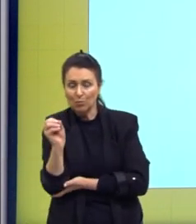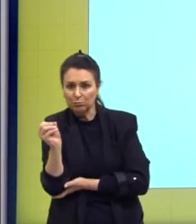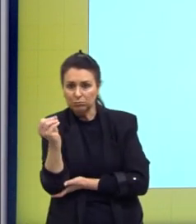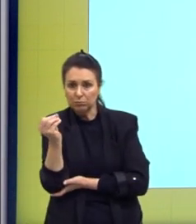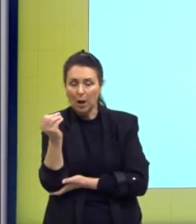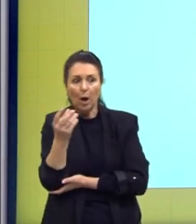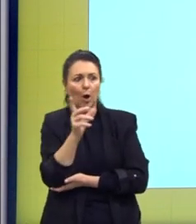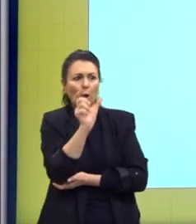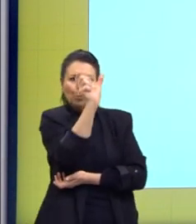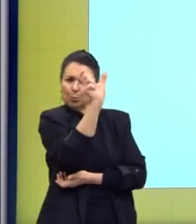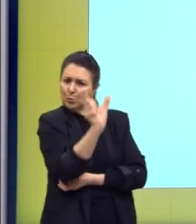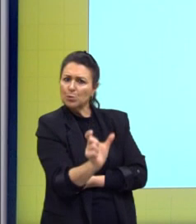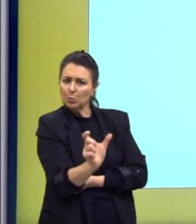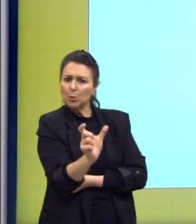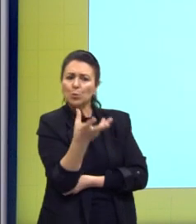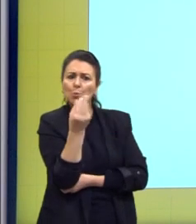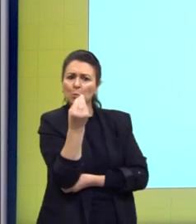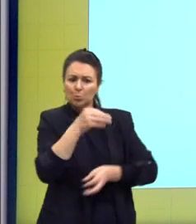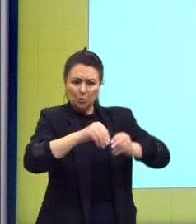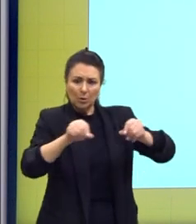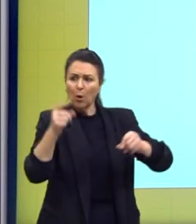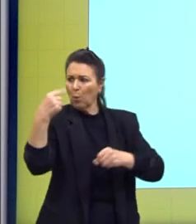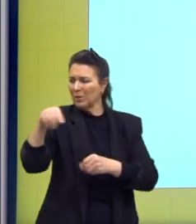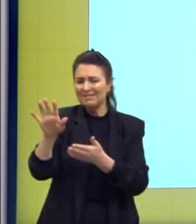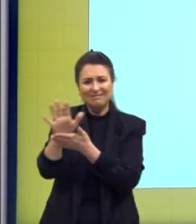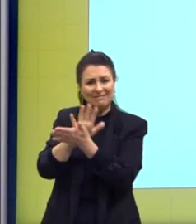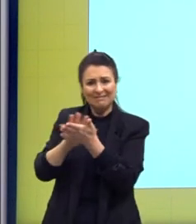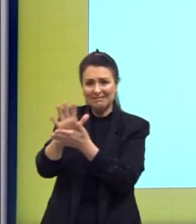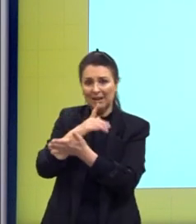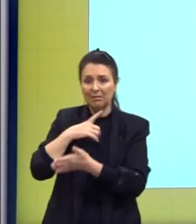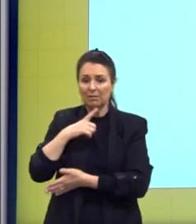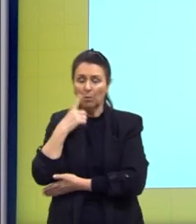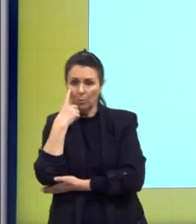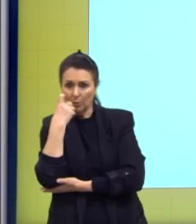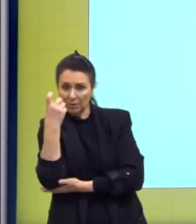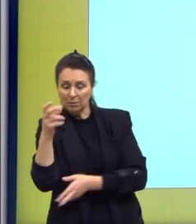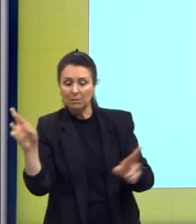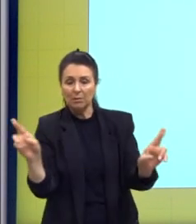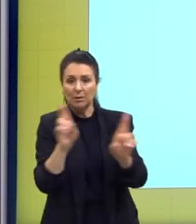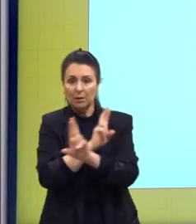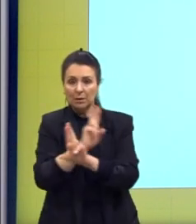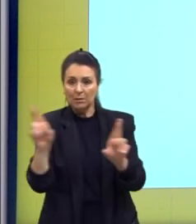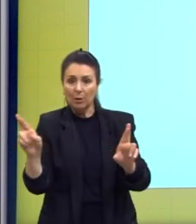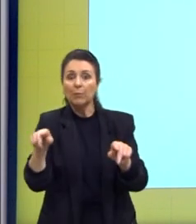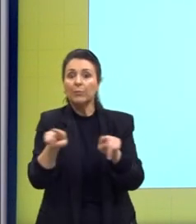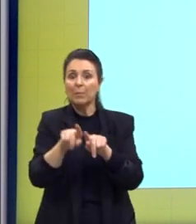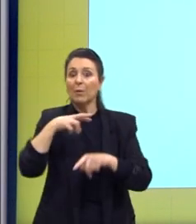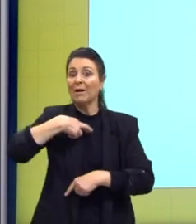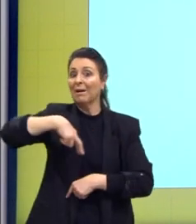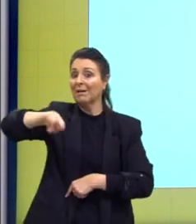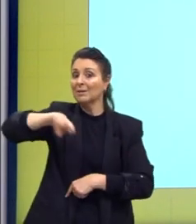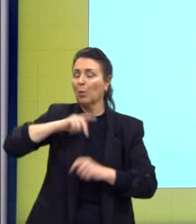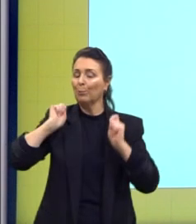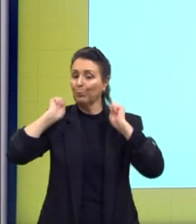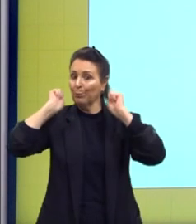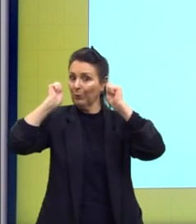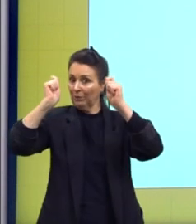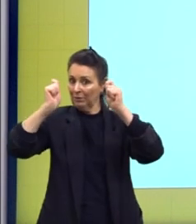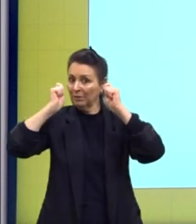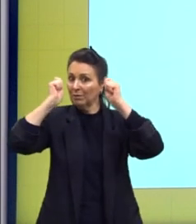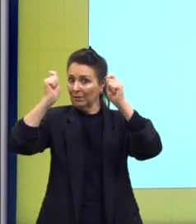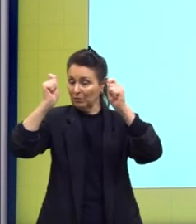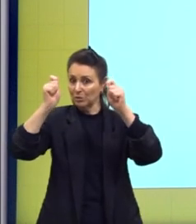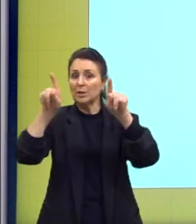em mãos de algumas poucas pessoas e é muito interessante que tem uma relação entre as religiões protestantes e o